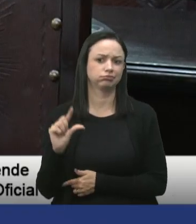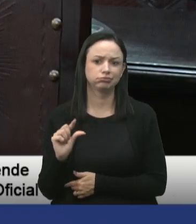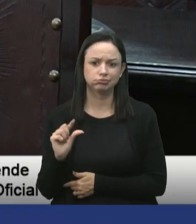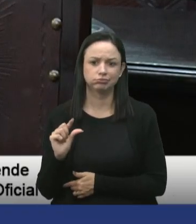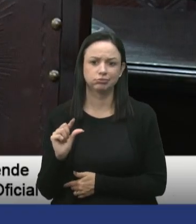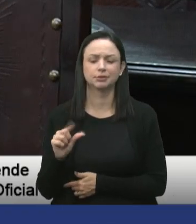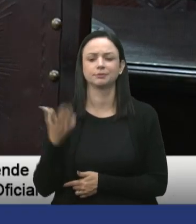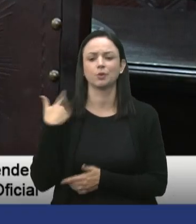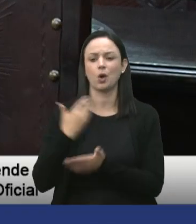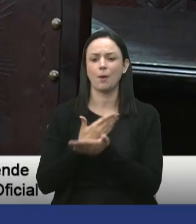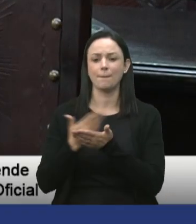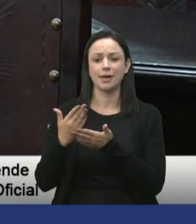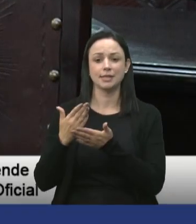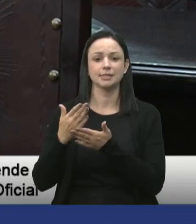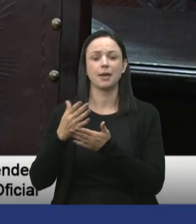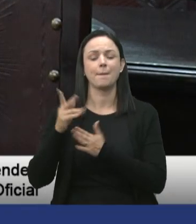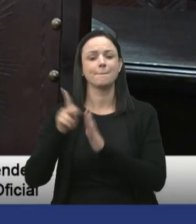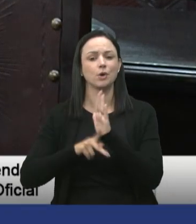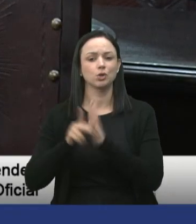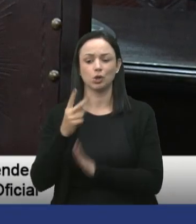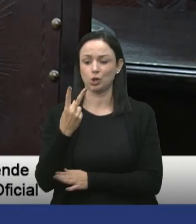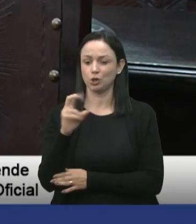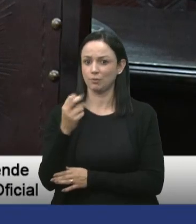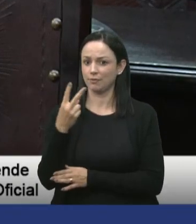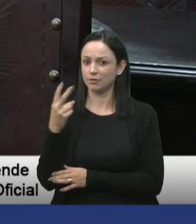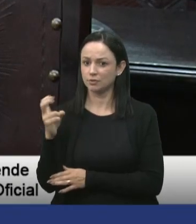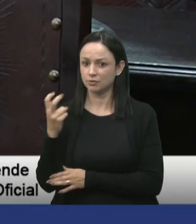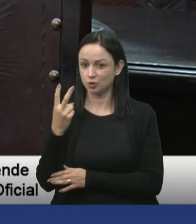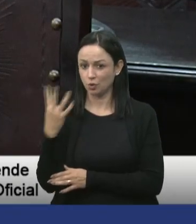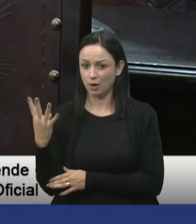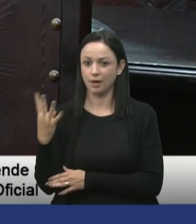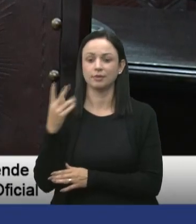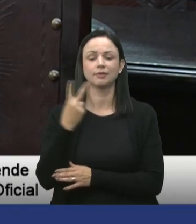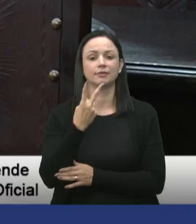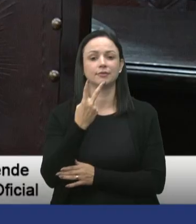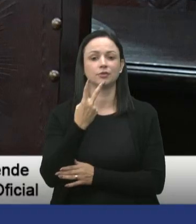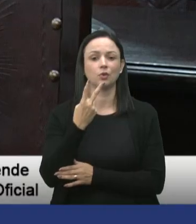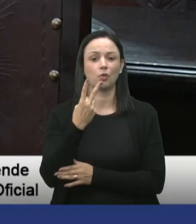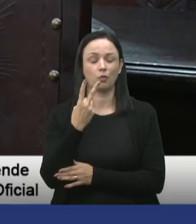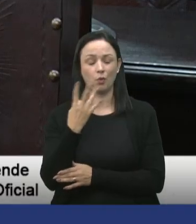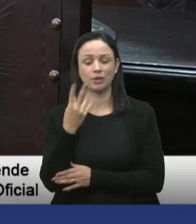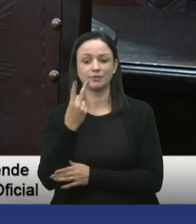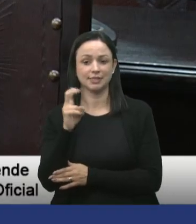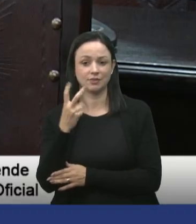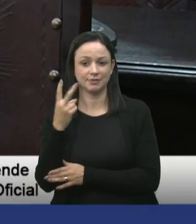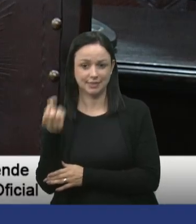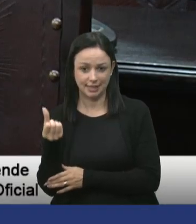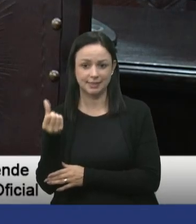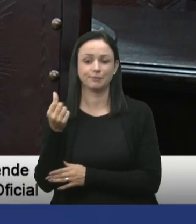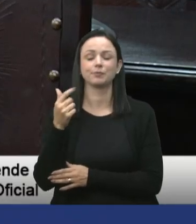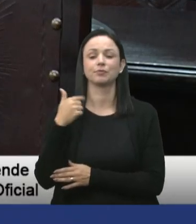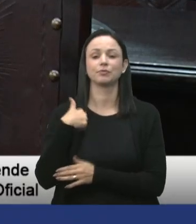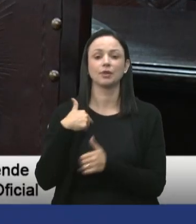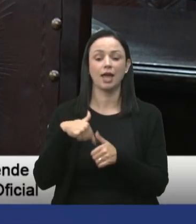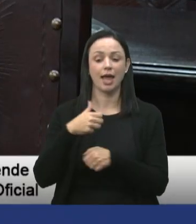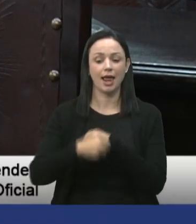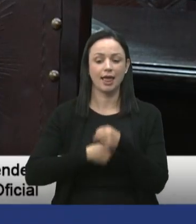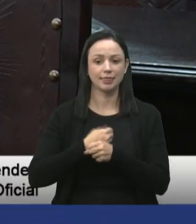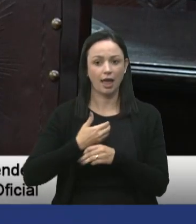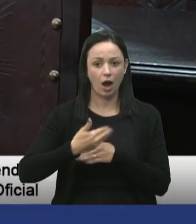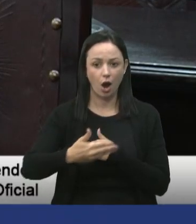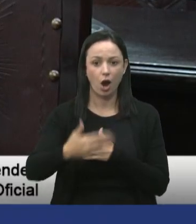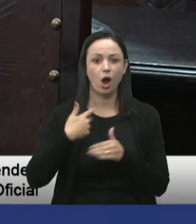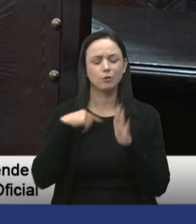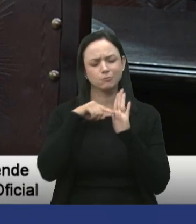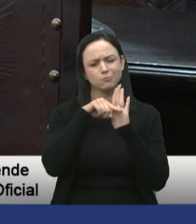projeto em 2024, eu conduzo 24, 25 e 26, E nesse ano eu estou investigando nas